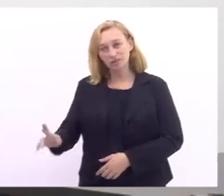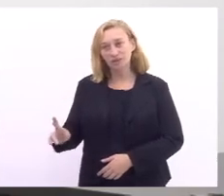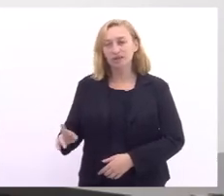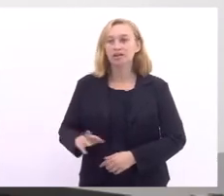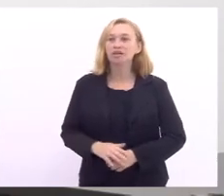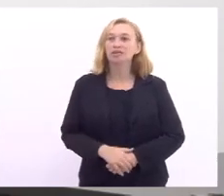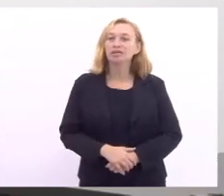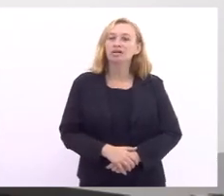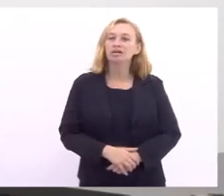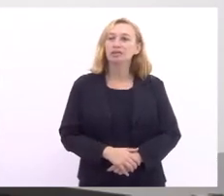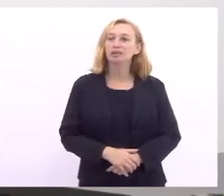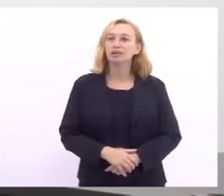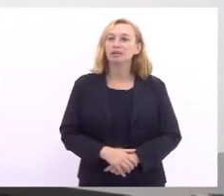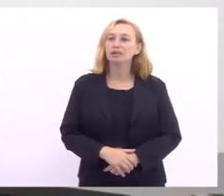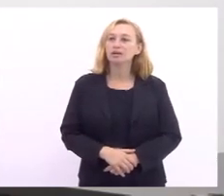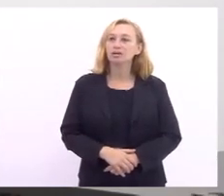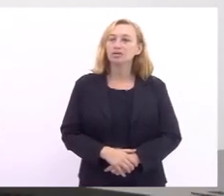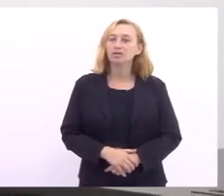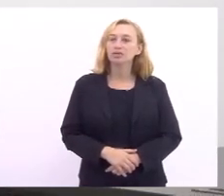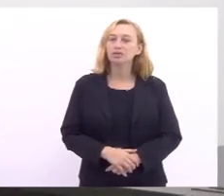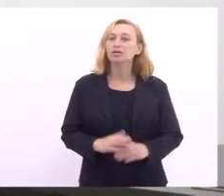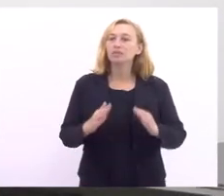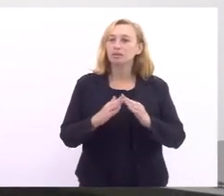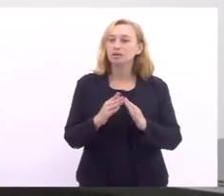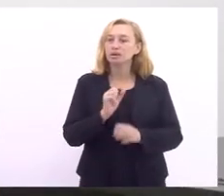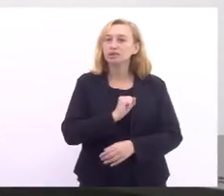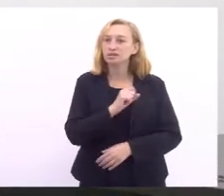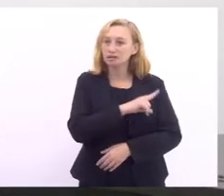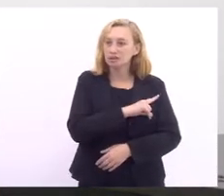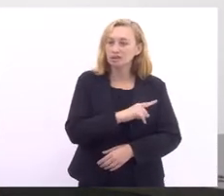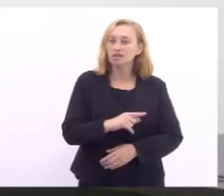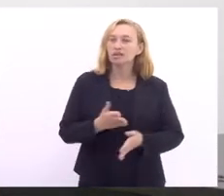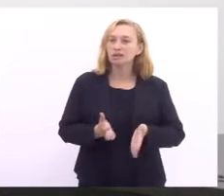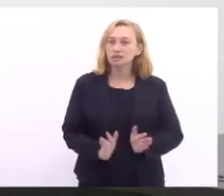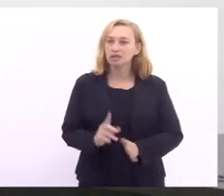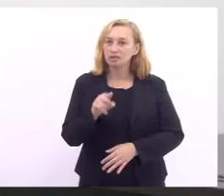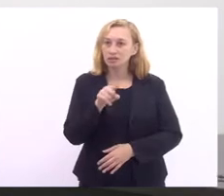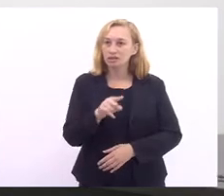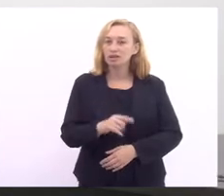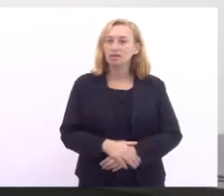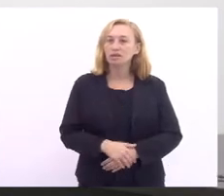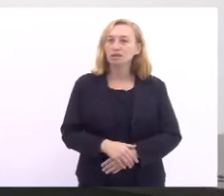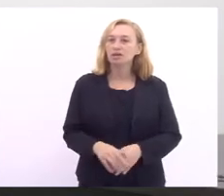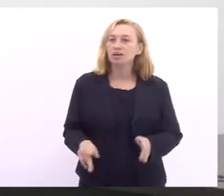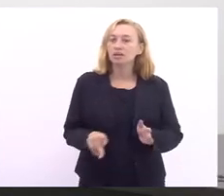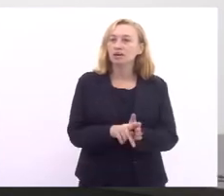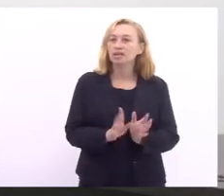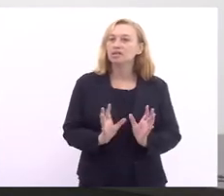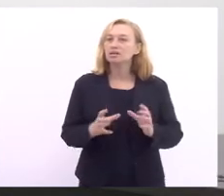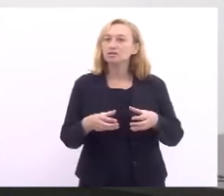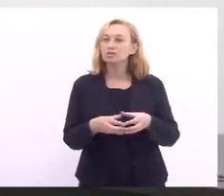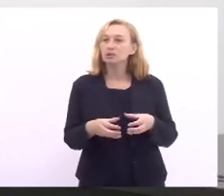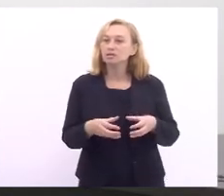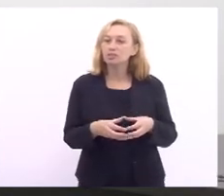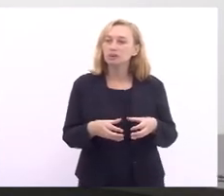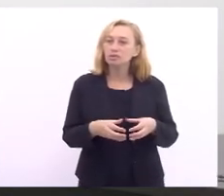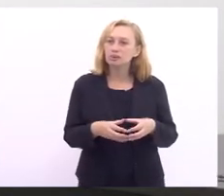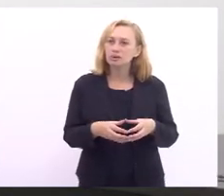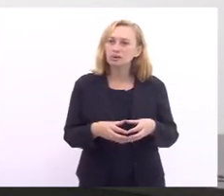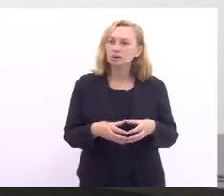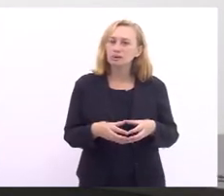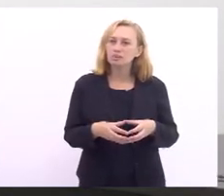apresentar eu sou moradora de São Gonçalo né desde que nasci faz parte do coletivo a